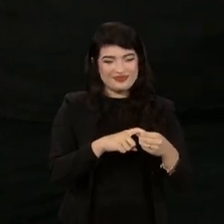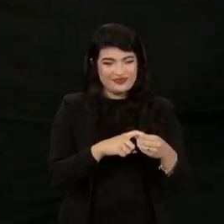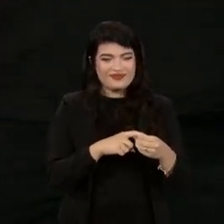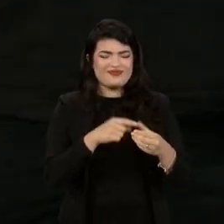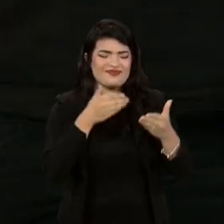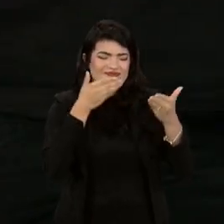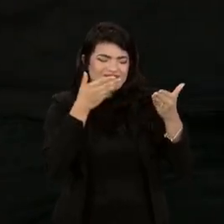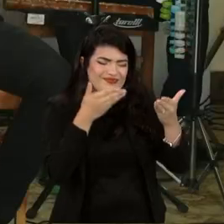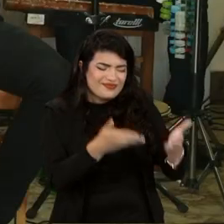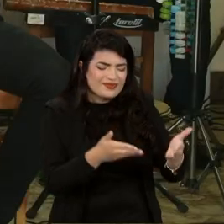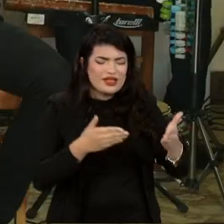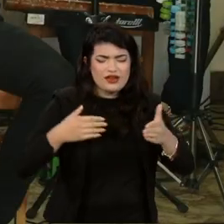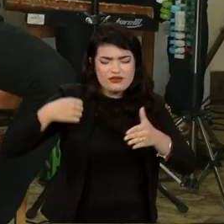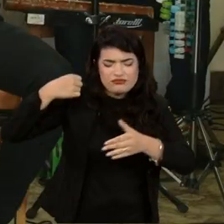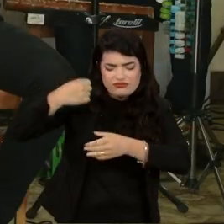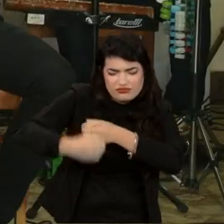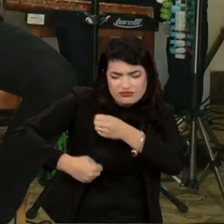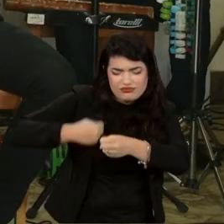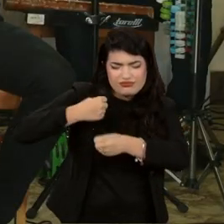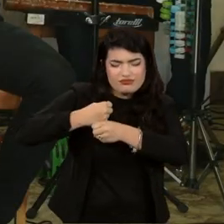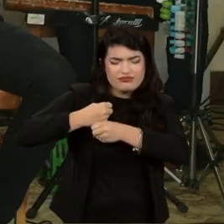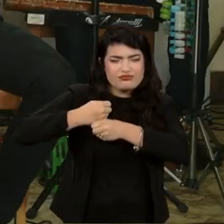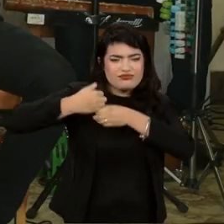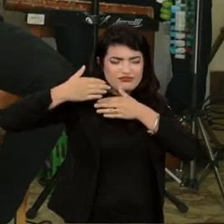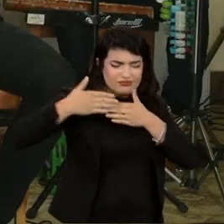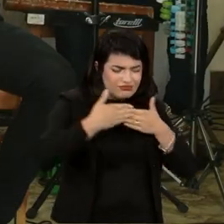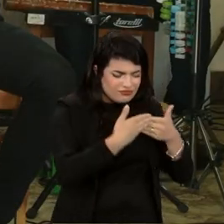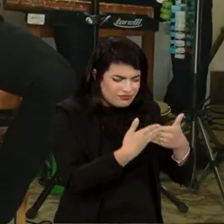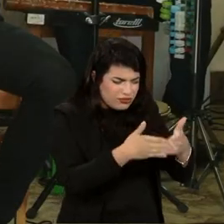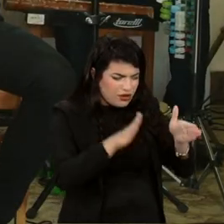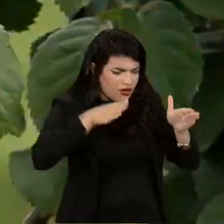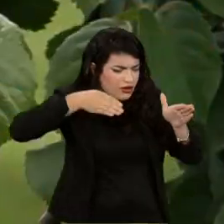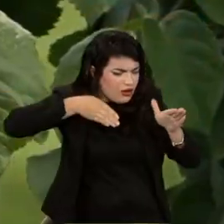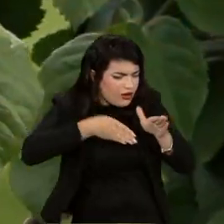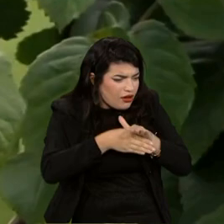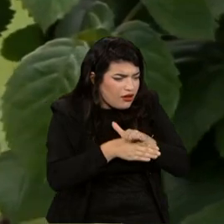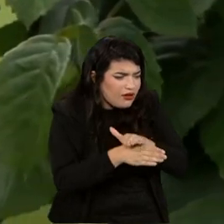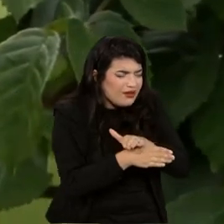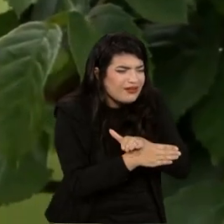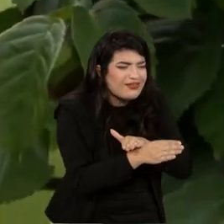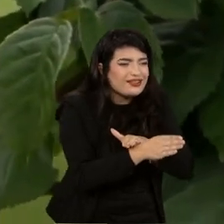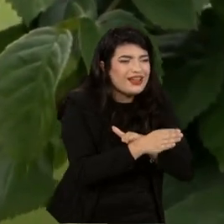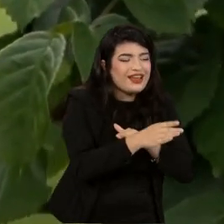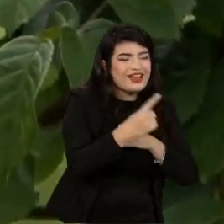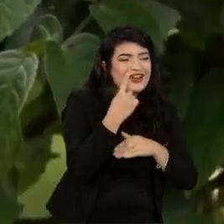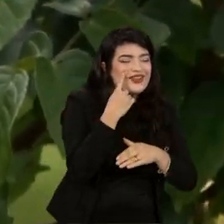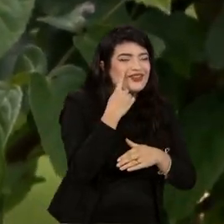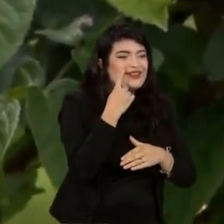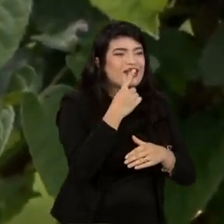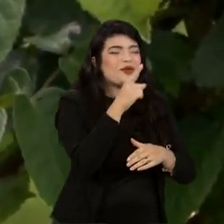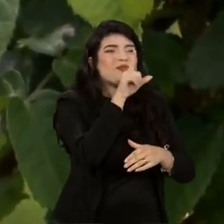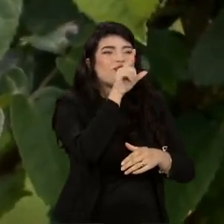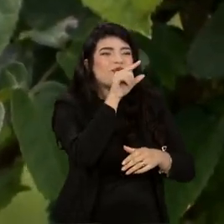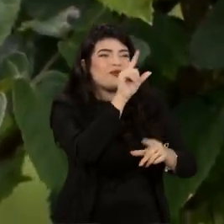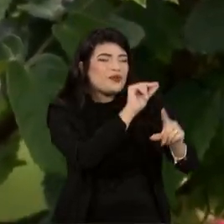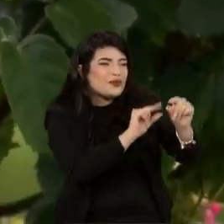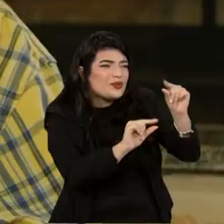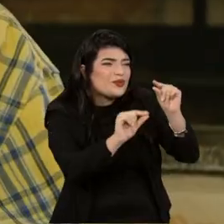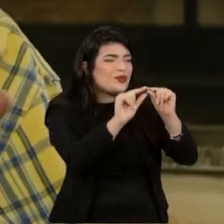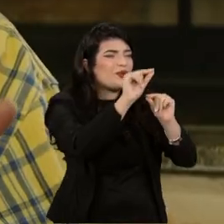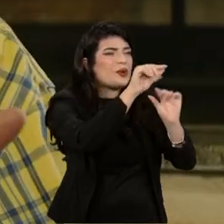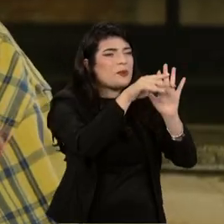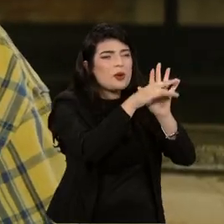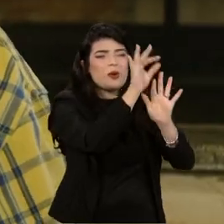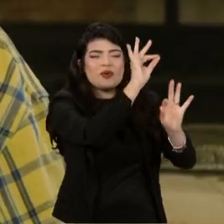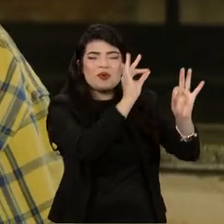voltei. E ao passar na porteira, mato perfume, eu fui escoltado pelos vagalumes,